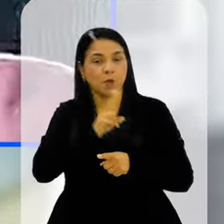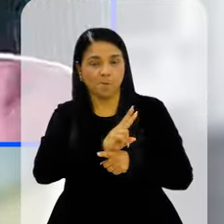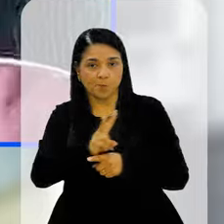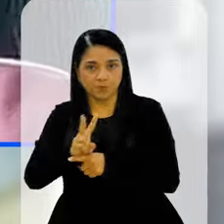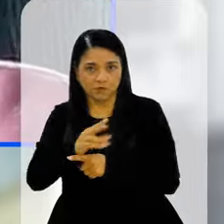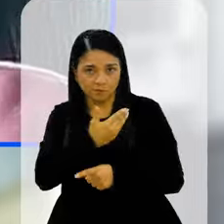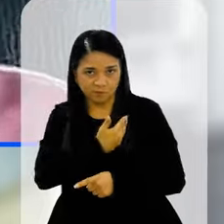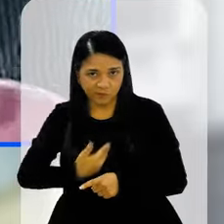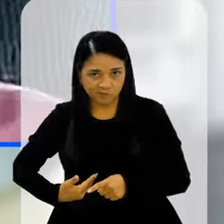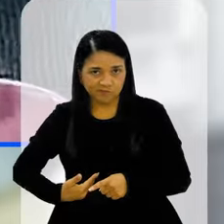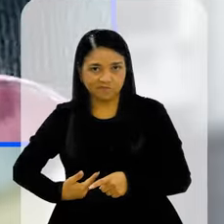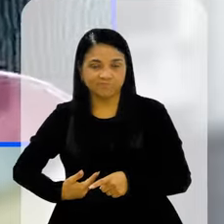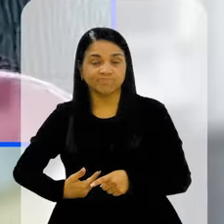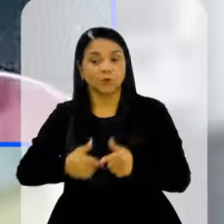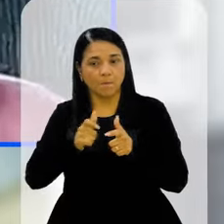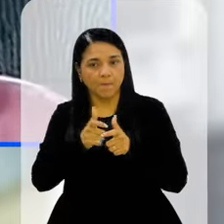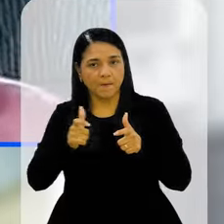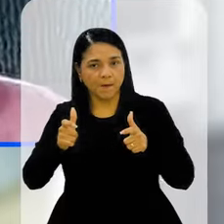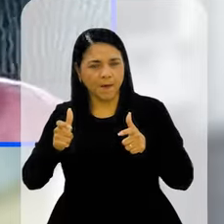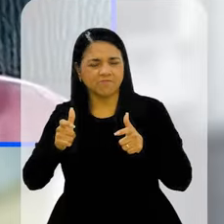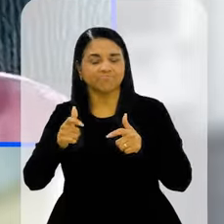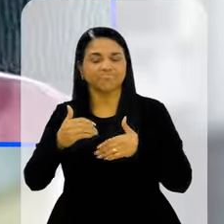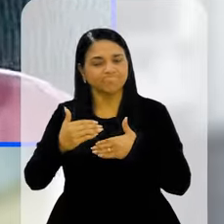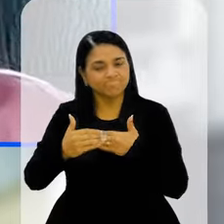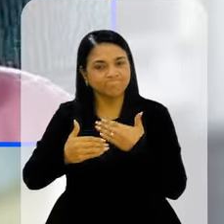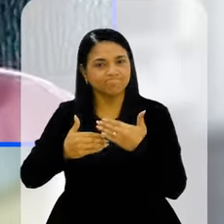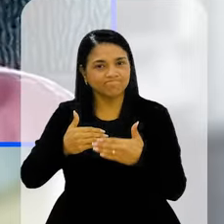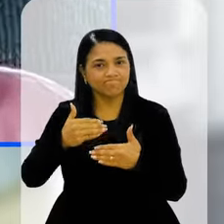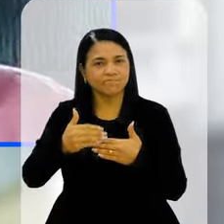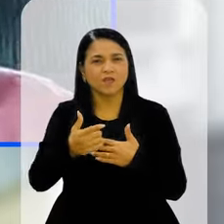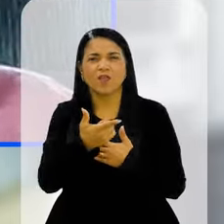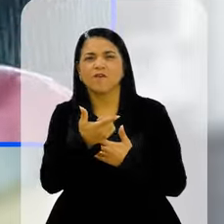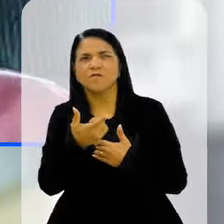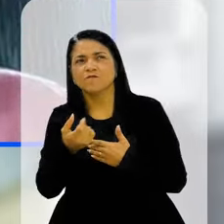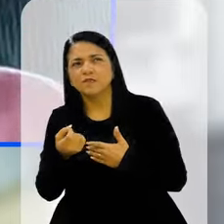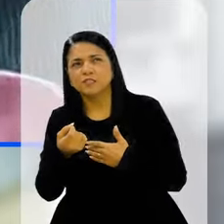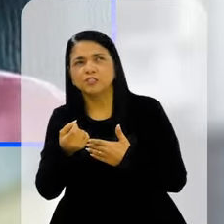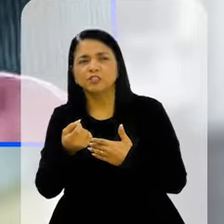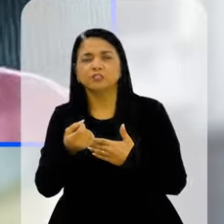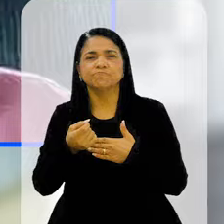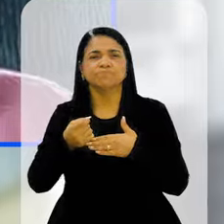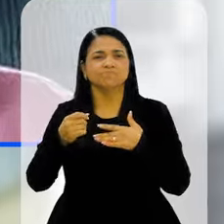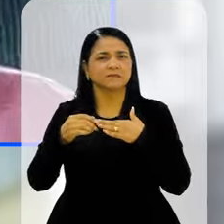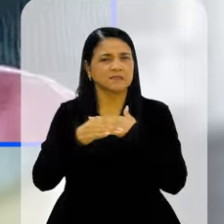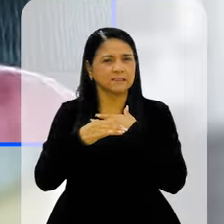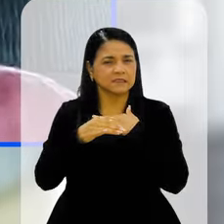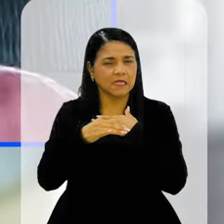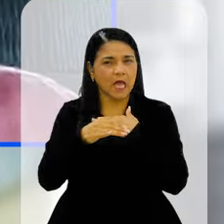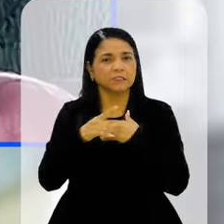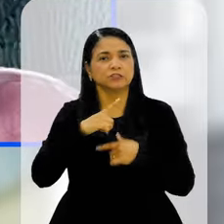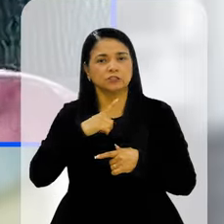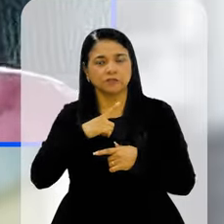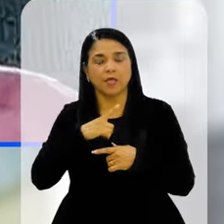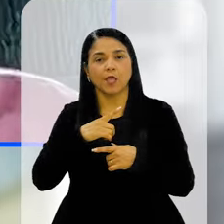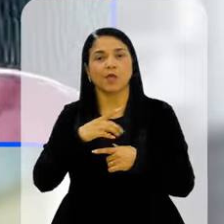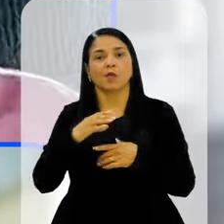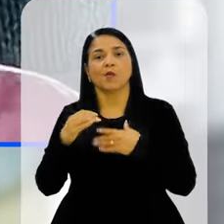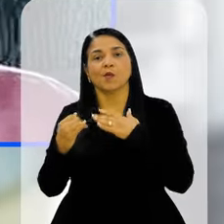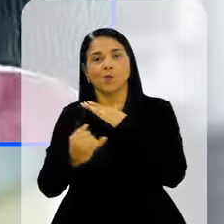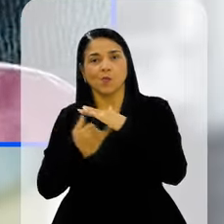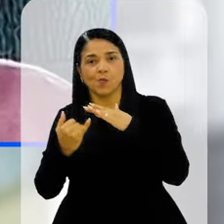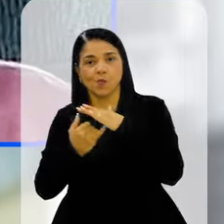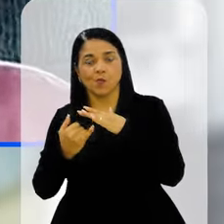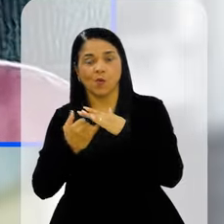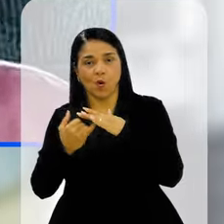Resende, mas as nossas políticas de proteção pública estão se ampliando, mas lentamente. Só 20 e poucas cidades